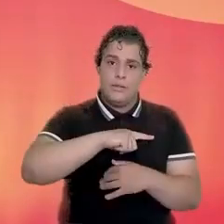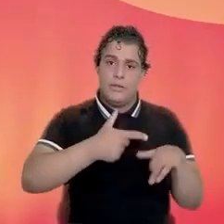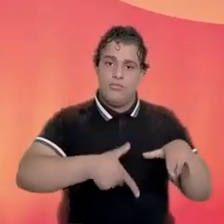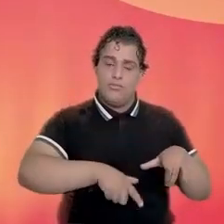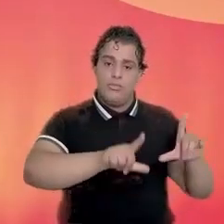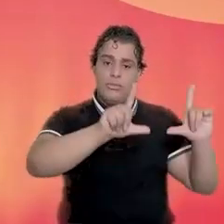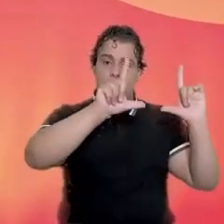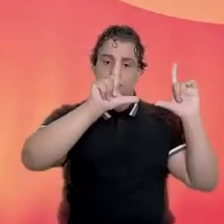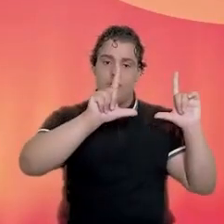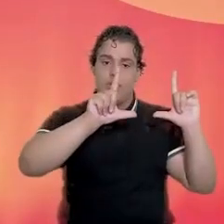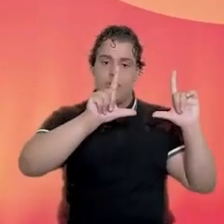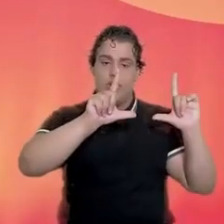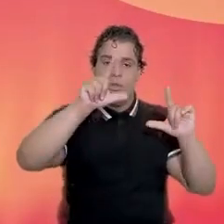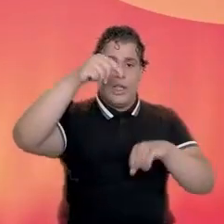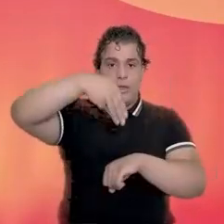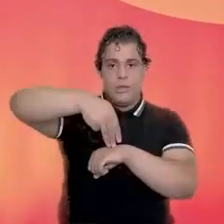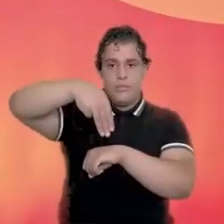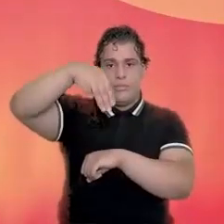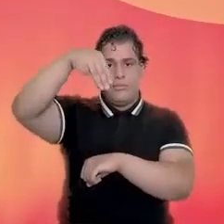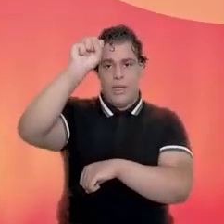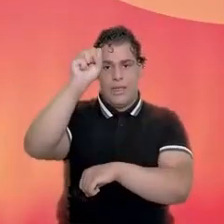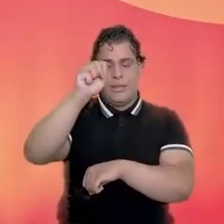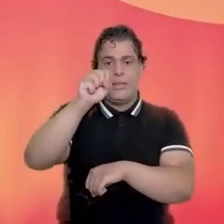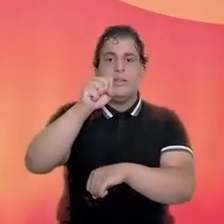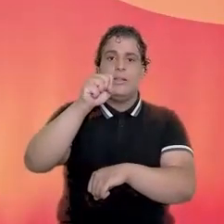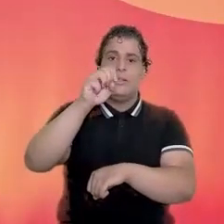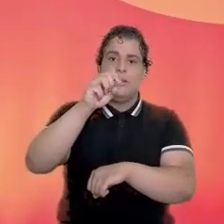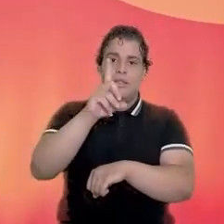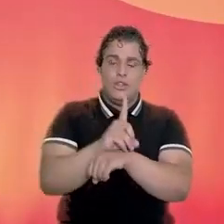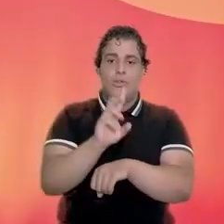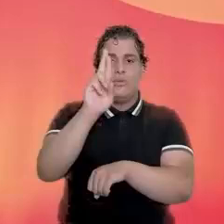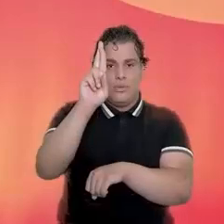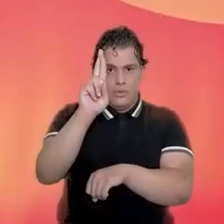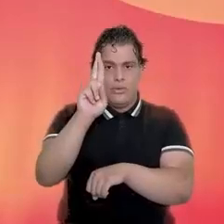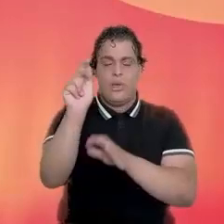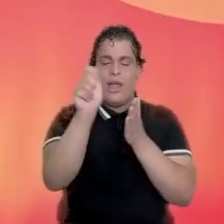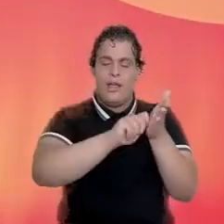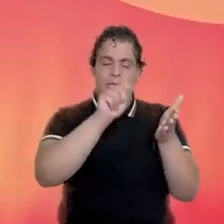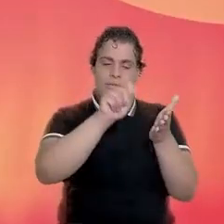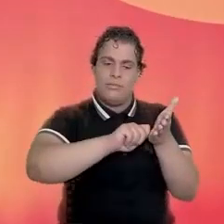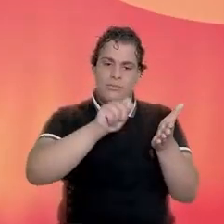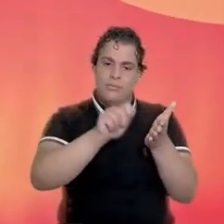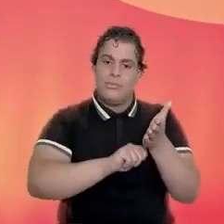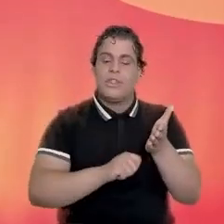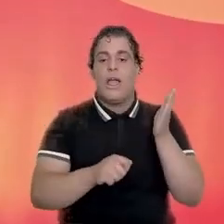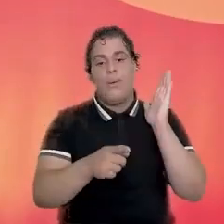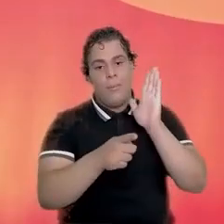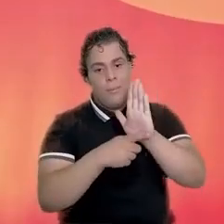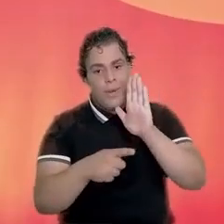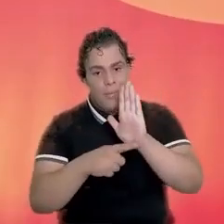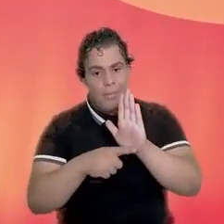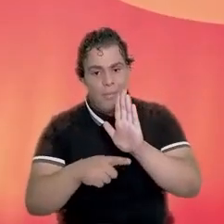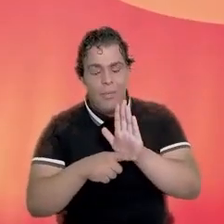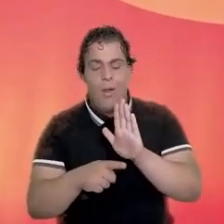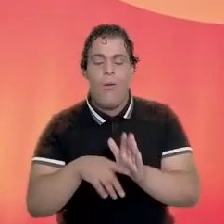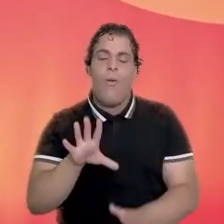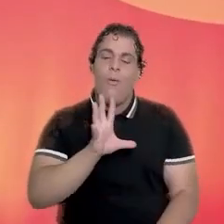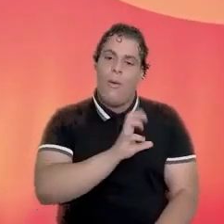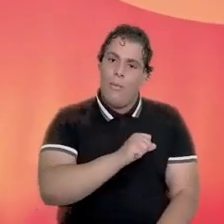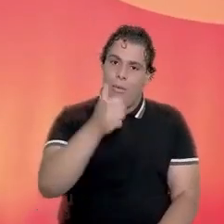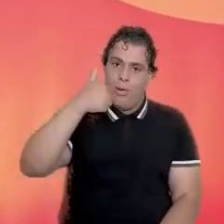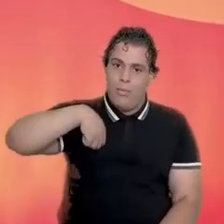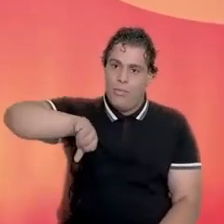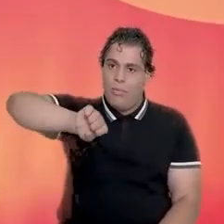esse diploma de mestre, de doutora, a escrever, e com o apoio incondicional, o amor da minha mãe,